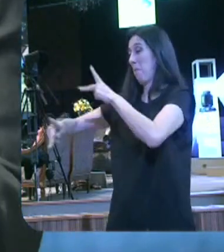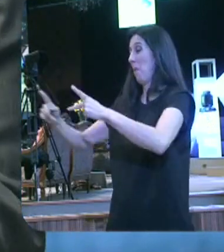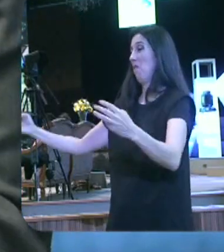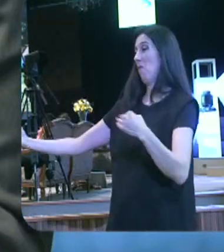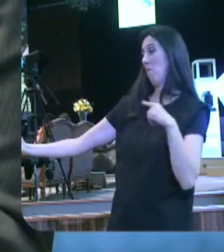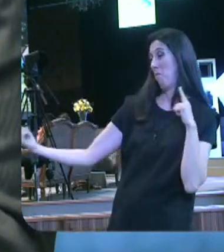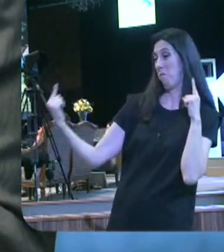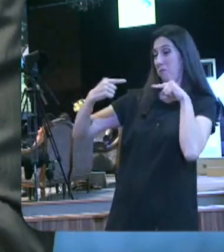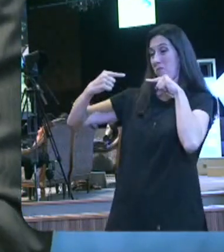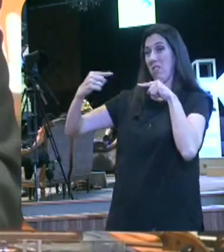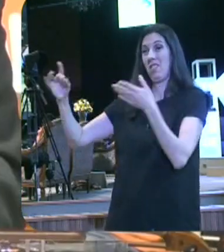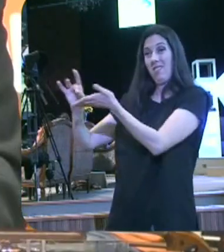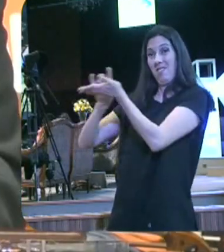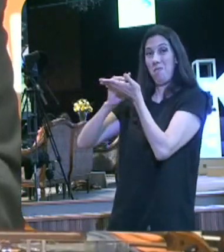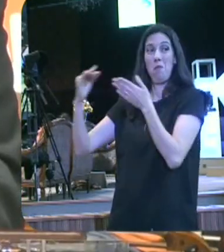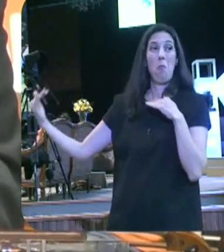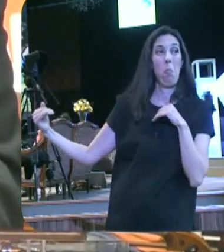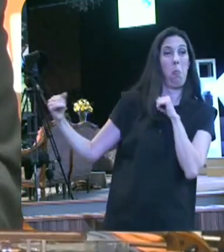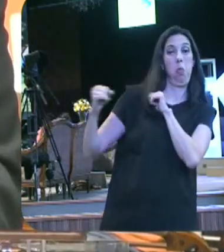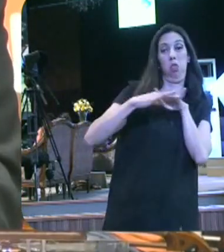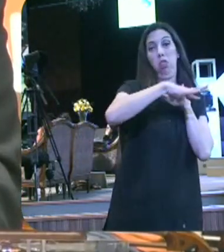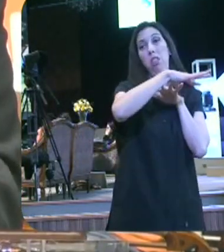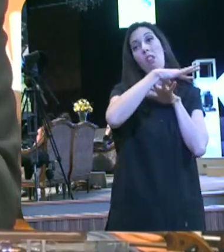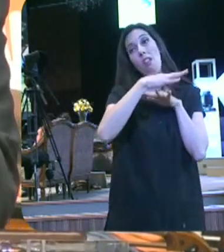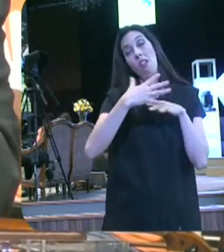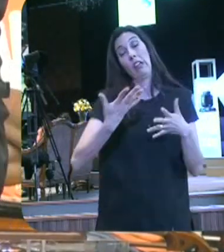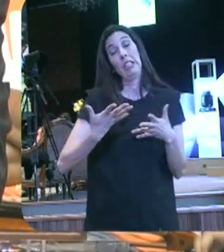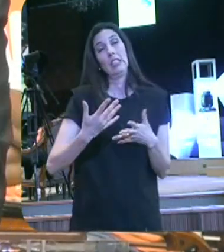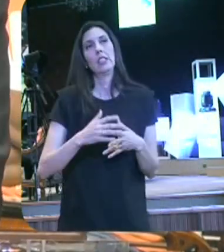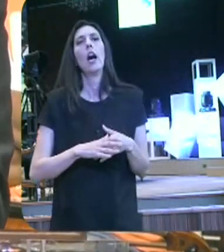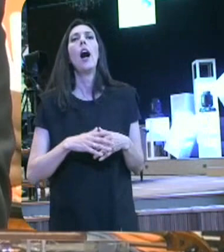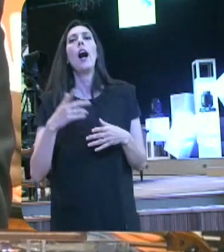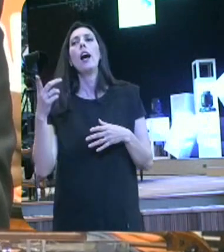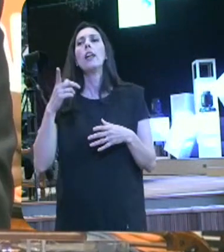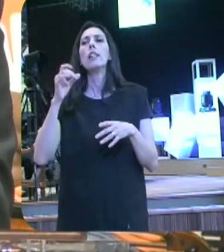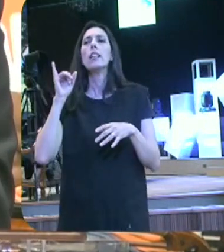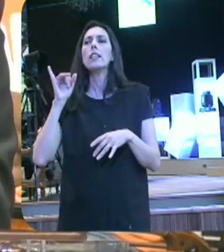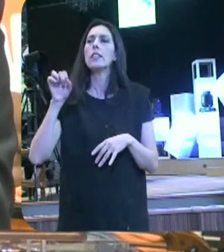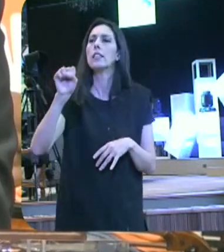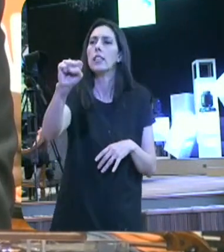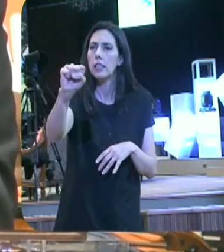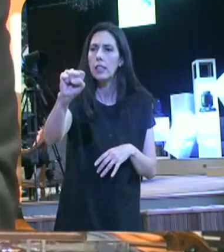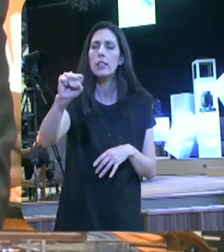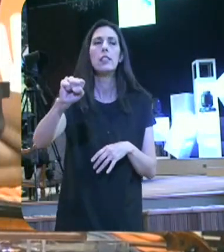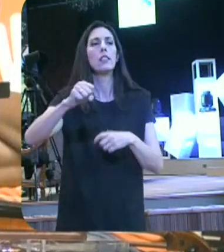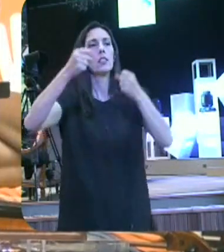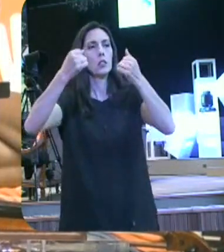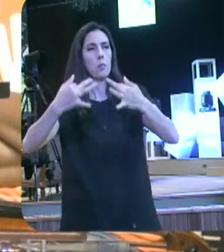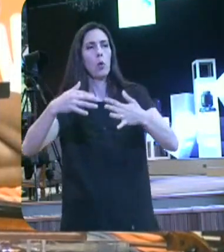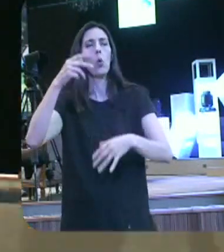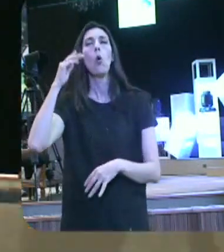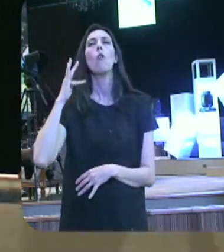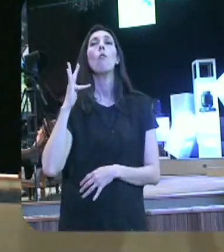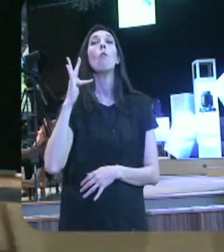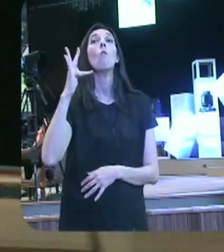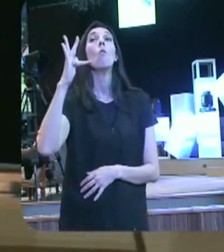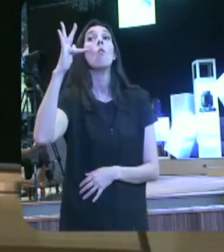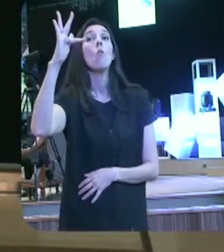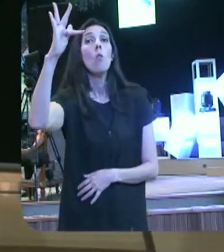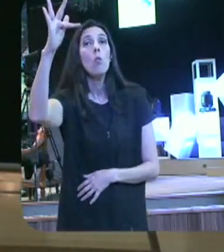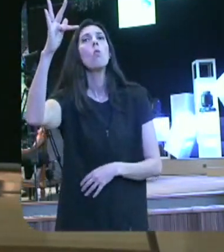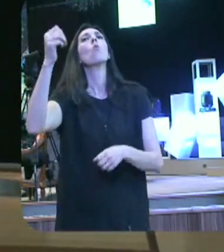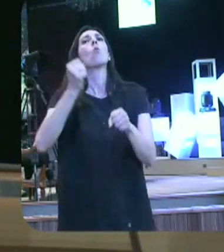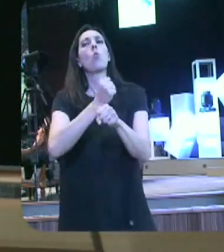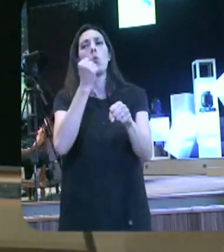a restauração desta cidade, usando 4 figuras do seu amor. A primeira figura que Deus